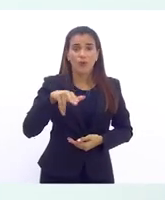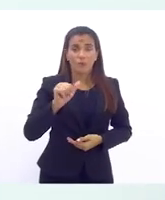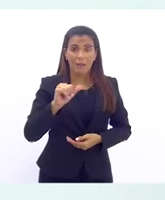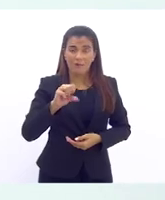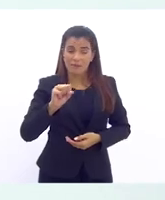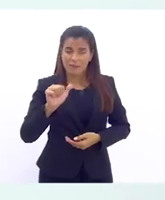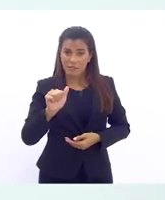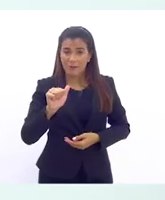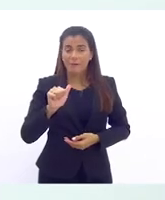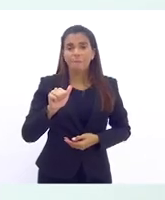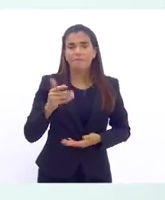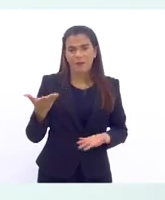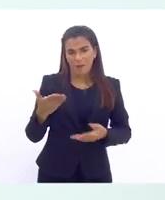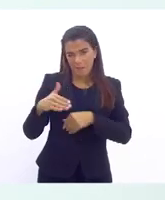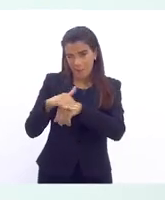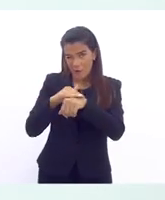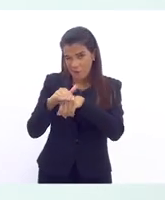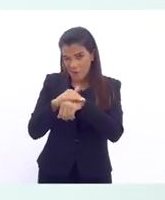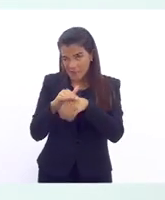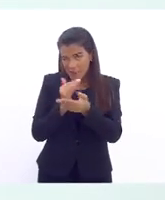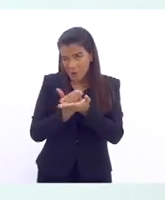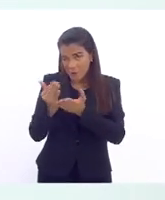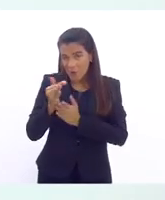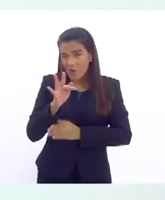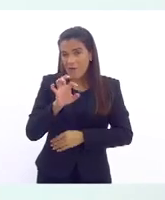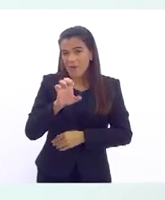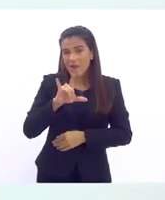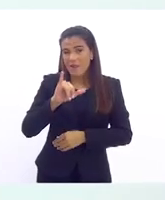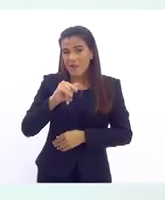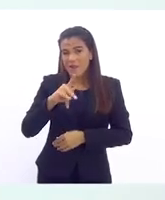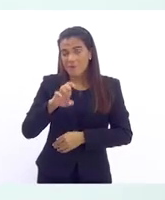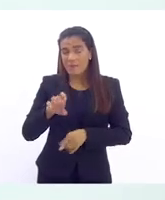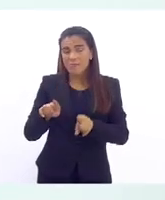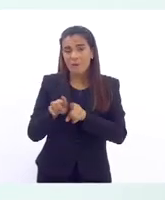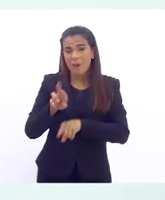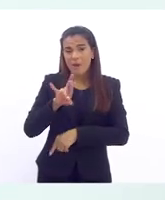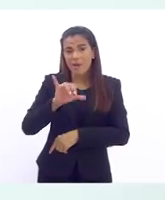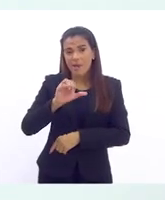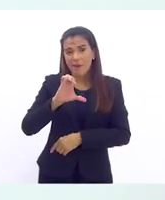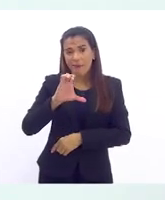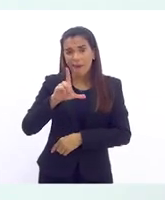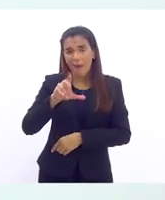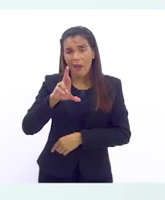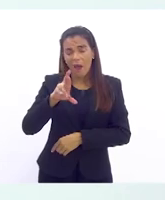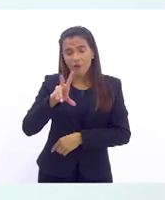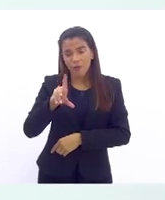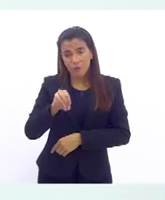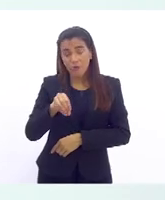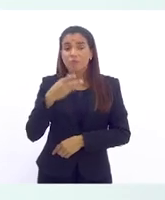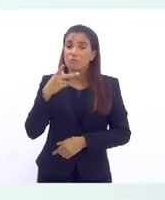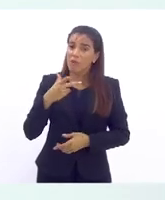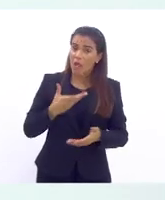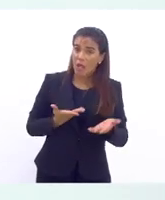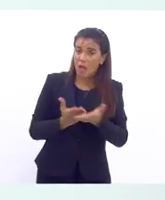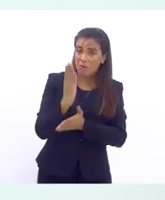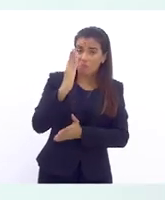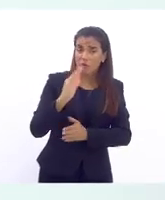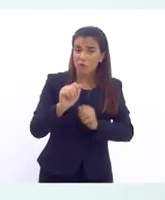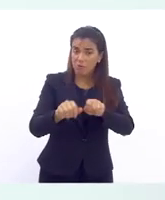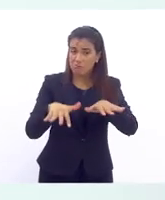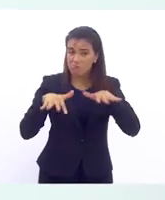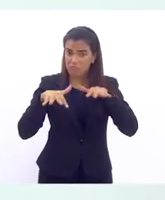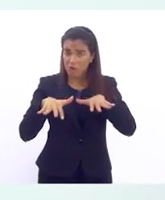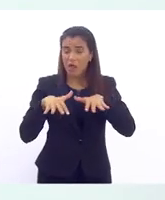como acabei de conversar Logo no início com o Felipe com com o Ricardo temos uma câmara também já aprovado na câmara de